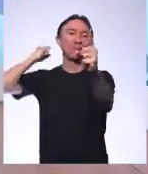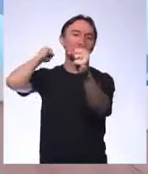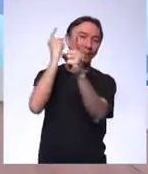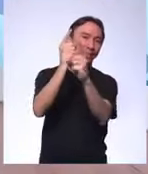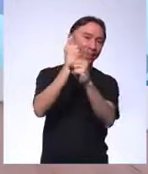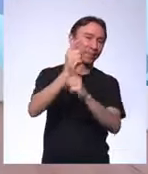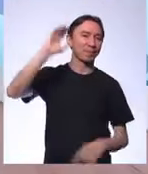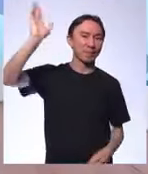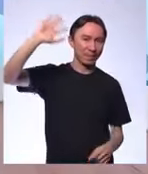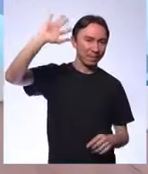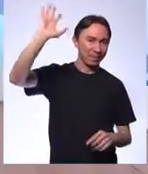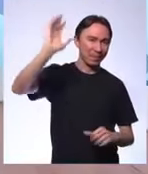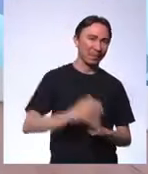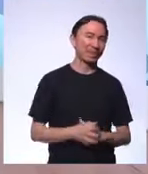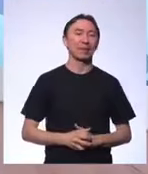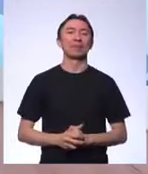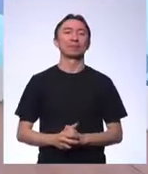tchau, tchau. Até a próxima aula.